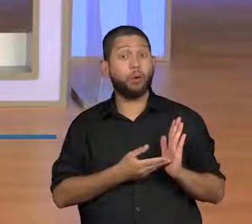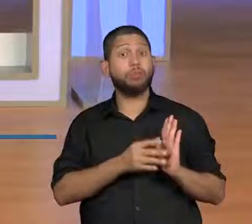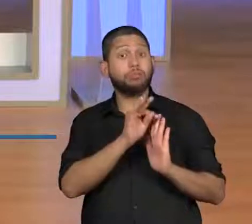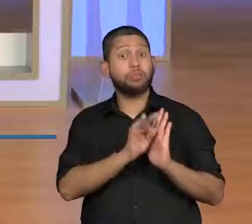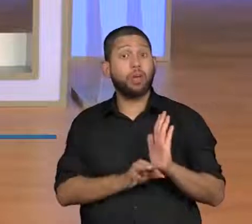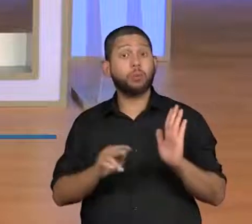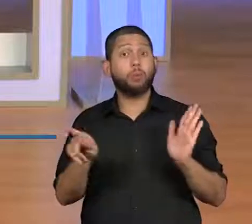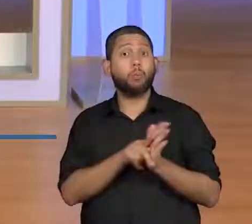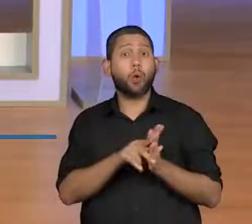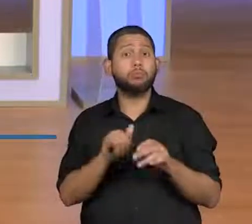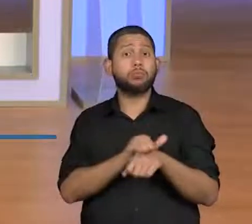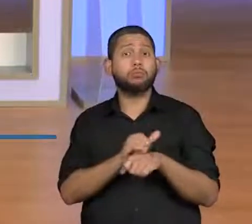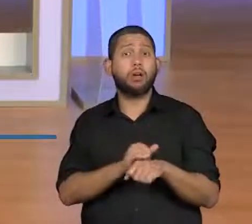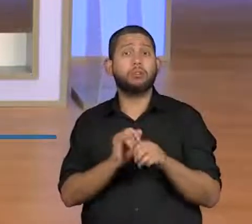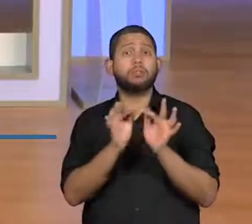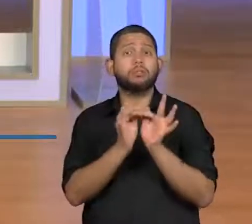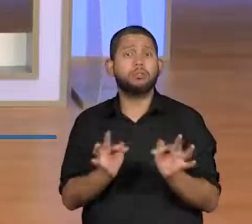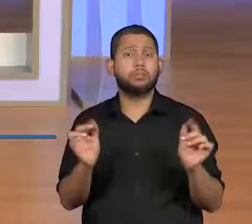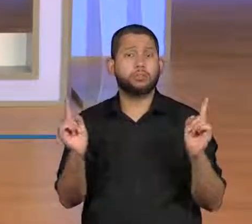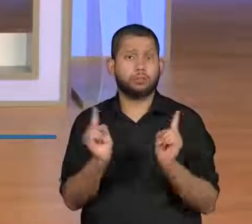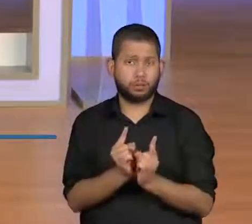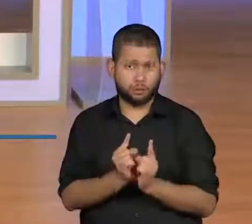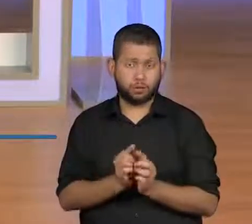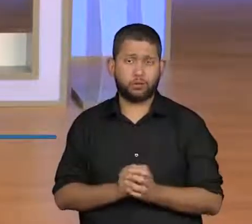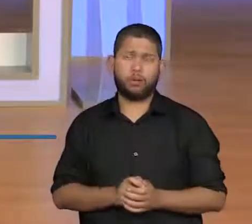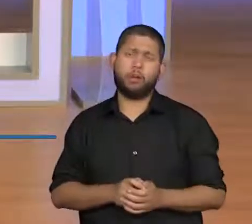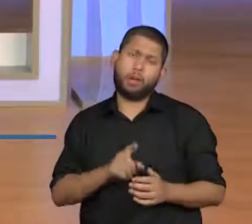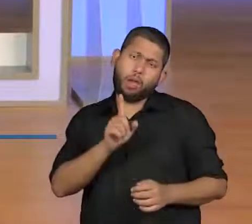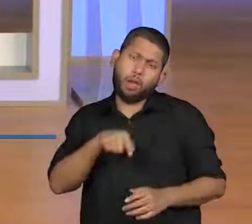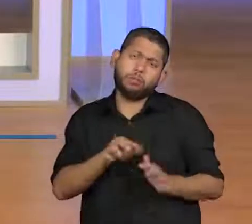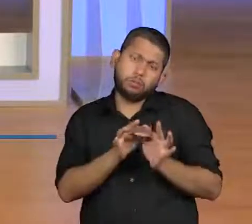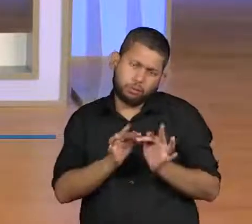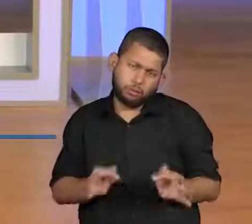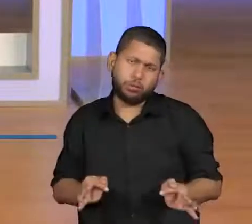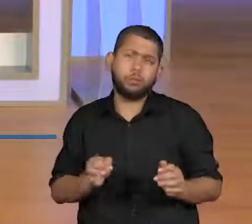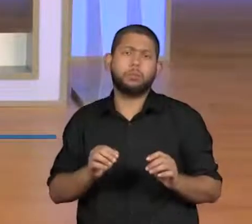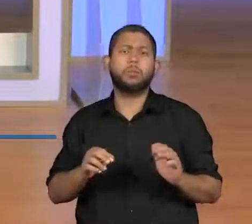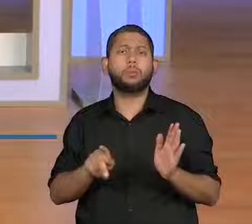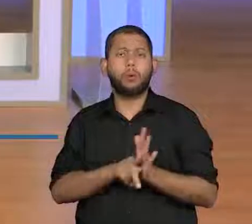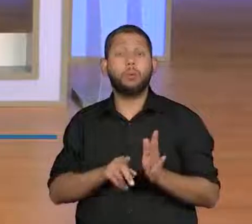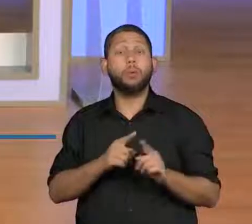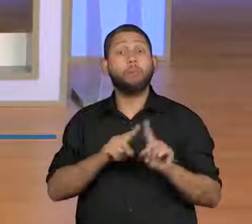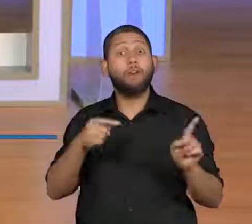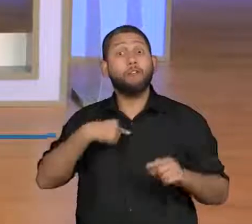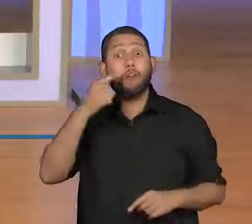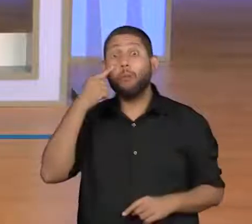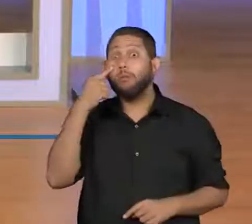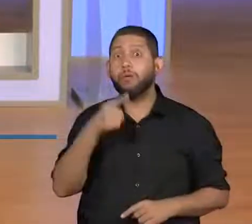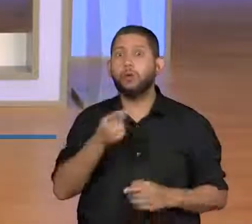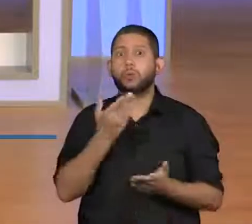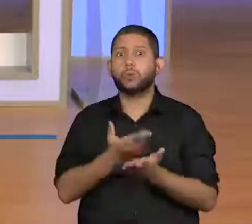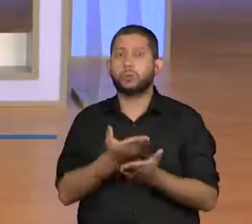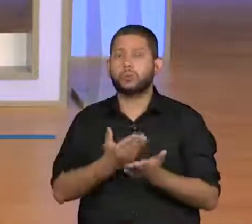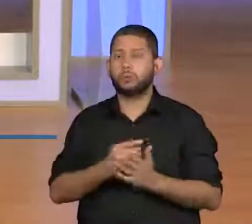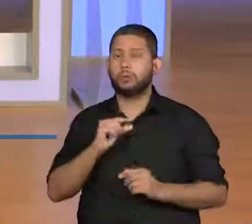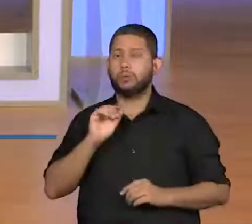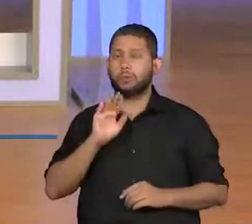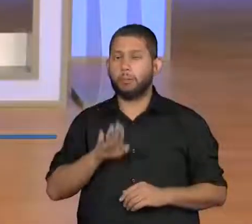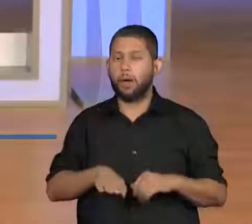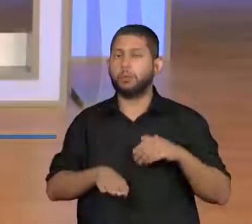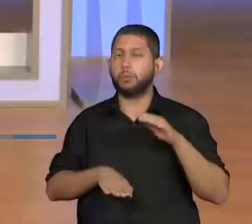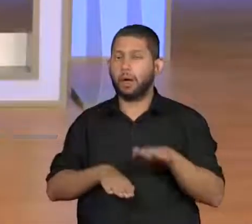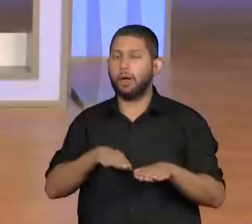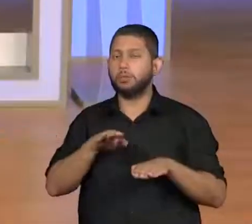simplificado. São características bem simples dentro da estrutura, mas nós vamos ver isso passo a passo.